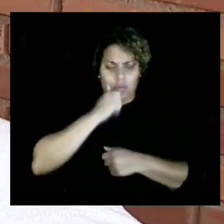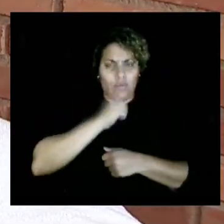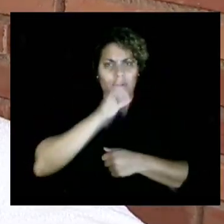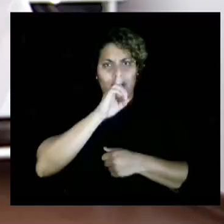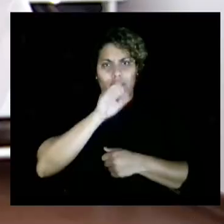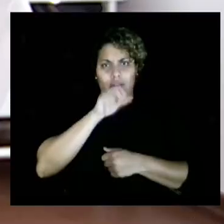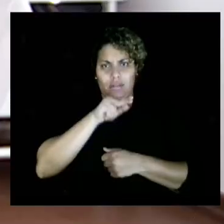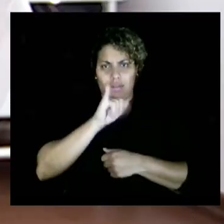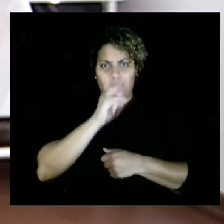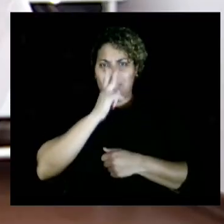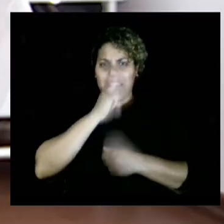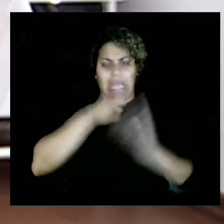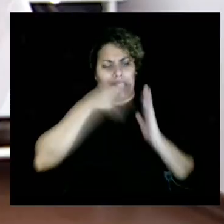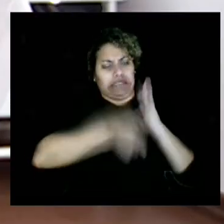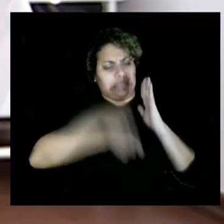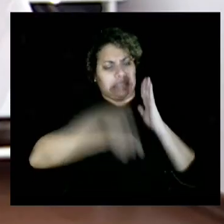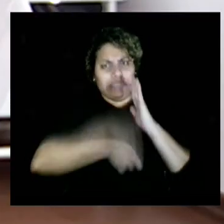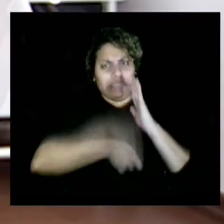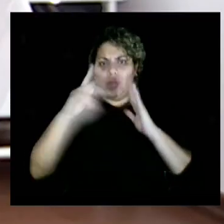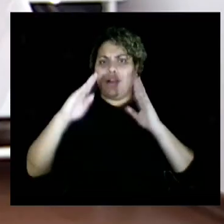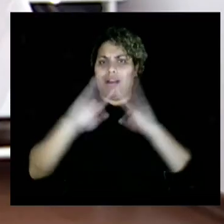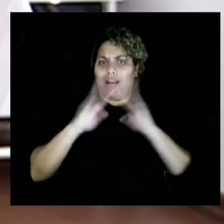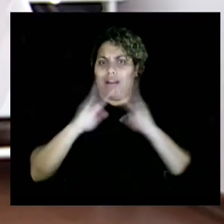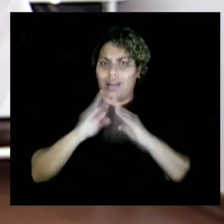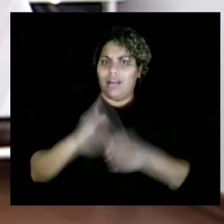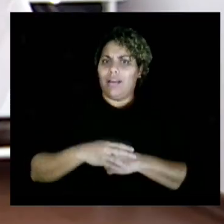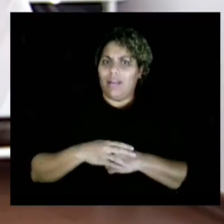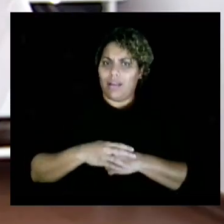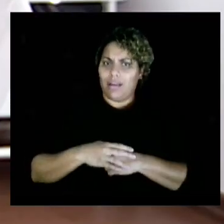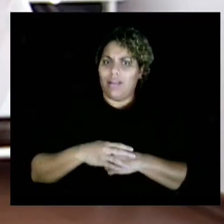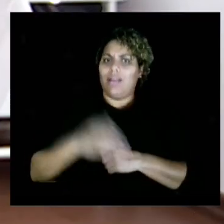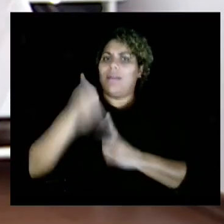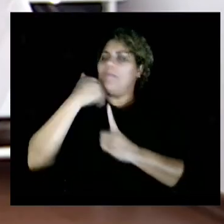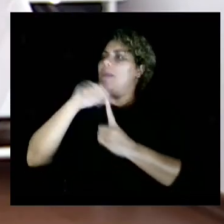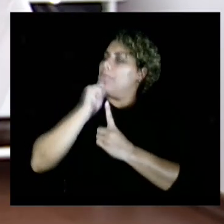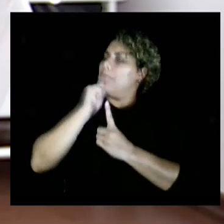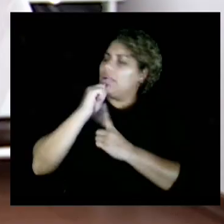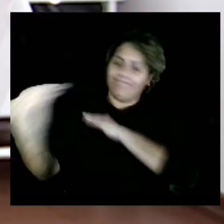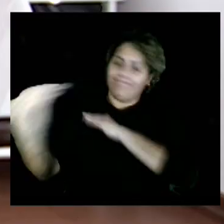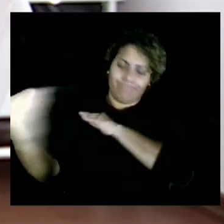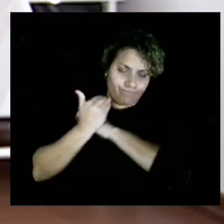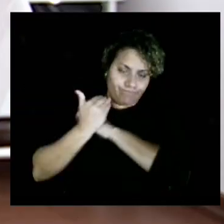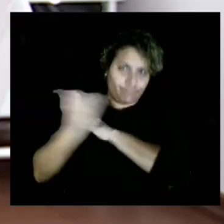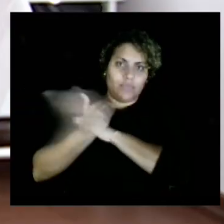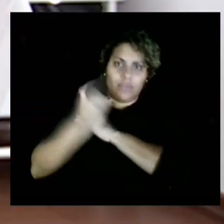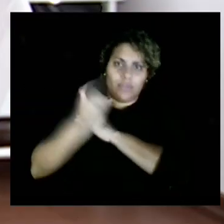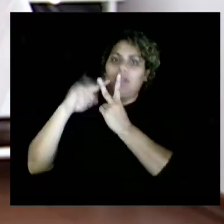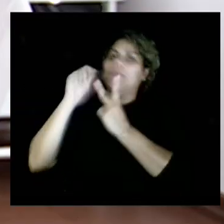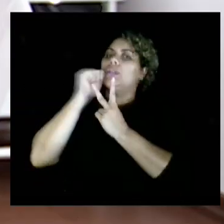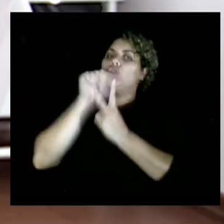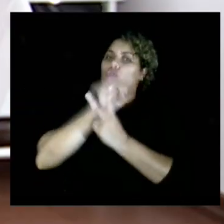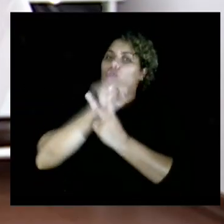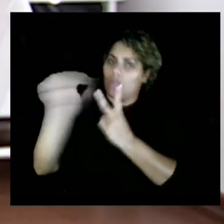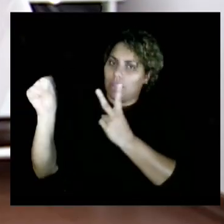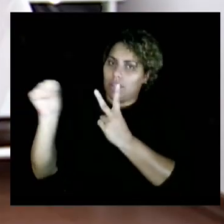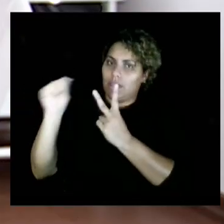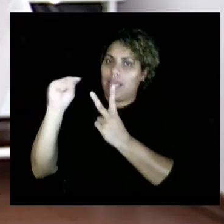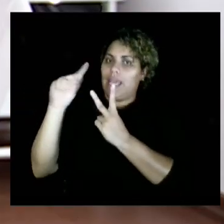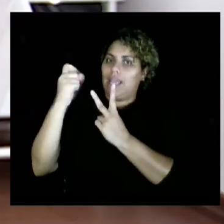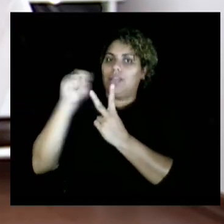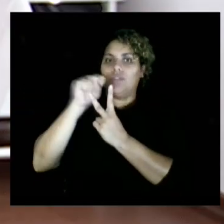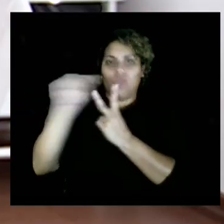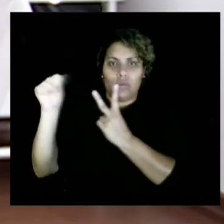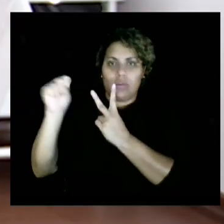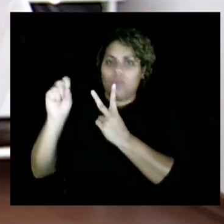em casa. Como que você Grupo faz? de apoio. A minha mãe e a minha sogra, minha ex-sogra, elas